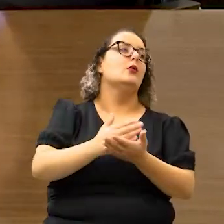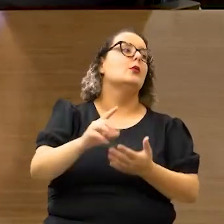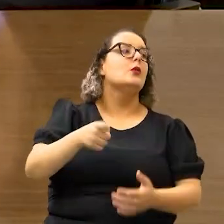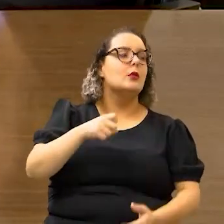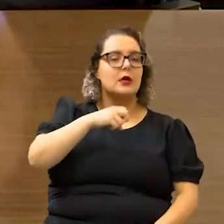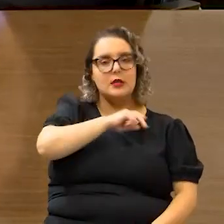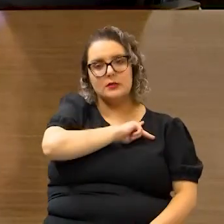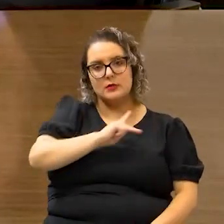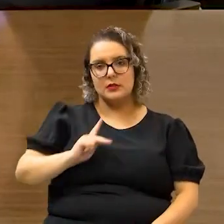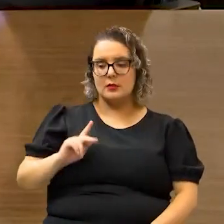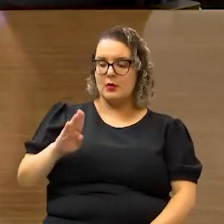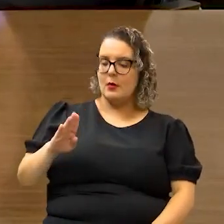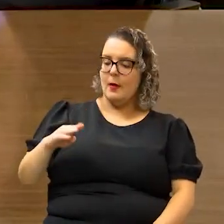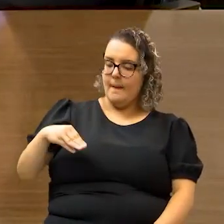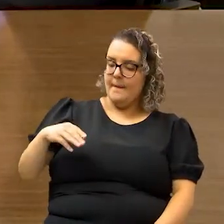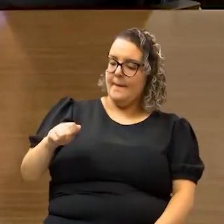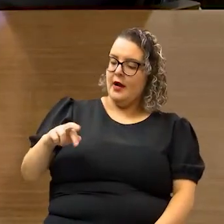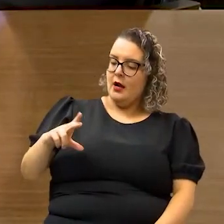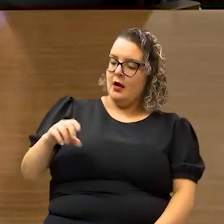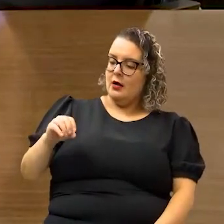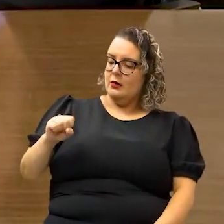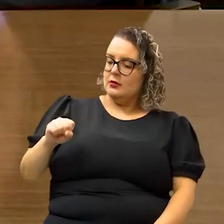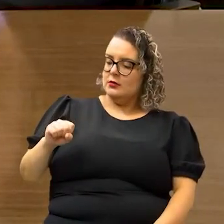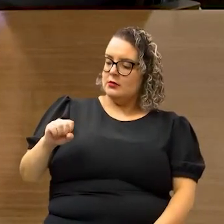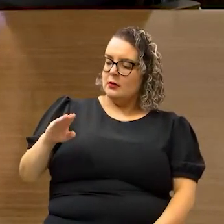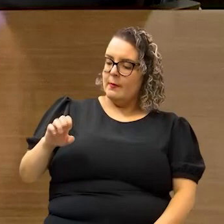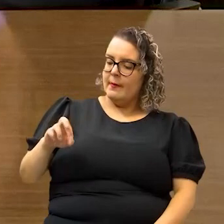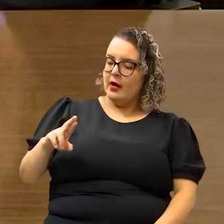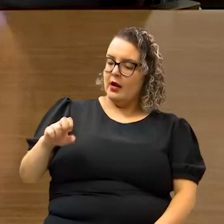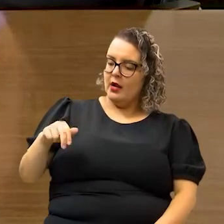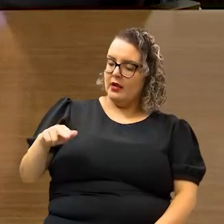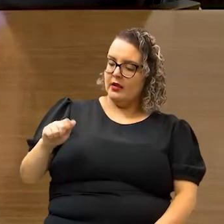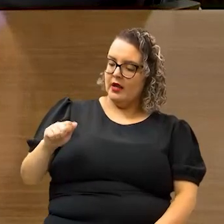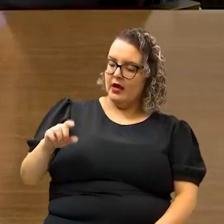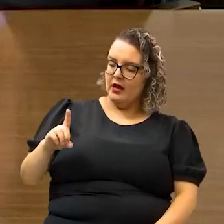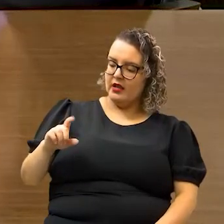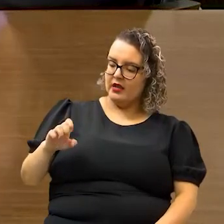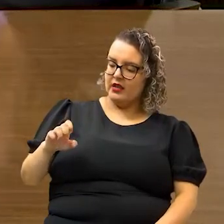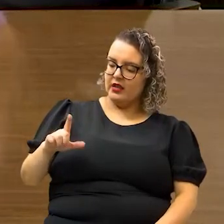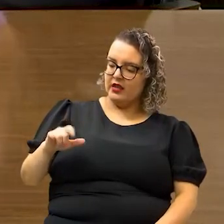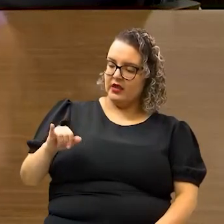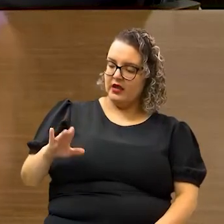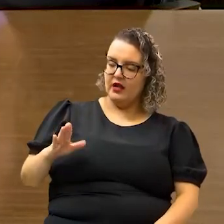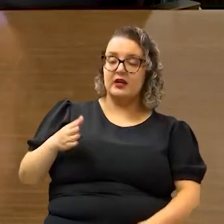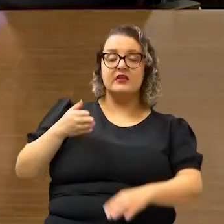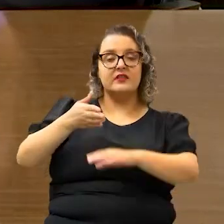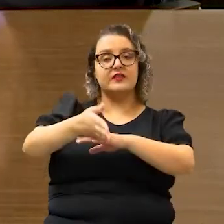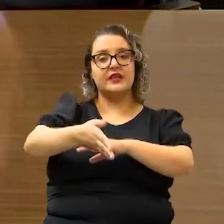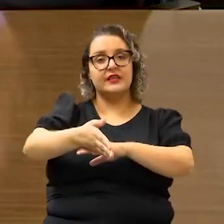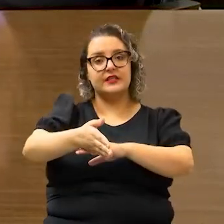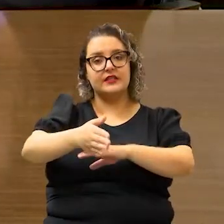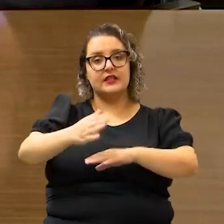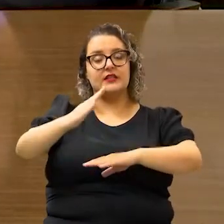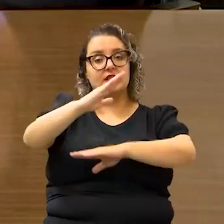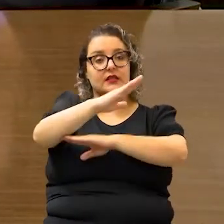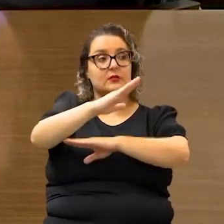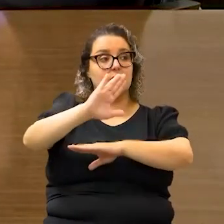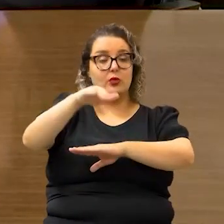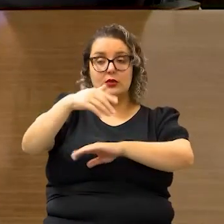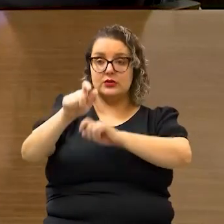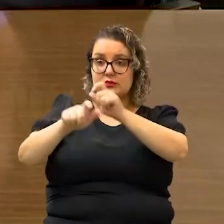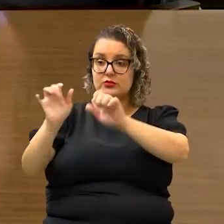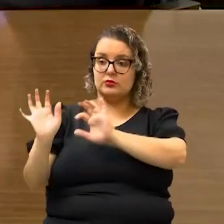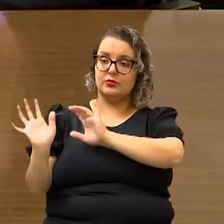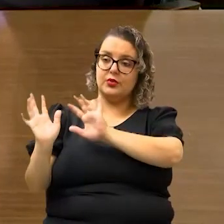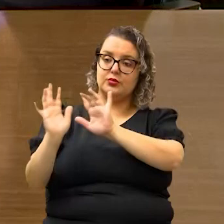verdade esse processo se iniciou com o ex-presidente Marcos Bernardelli, do busto, que vai ficar na entrada da Câmara, para que as